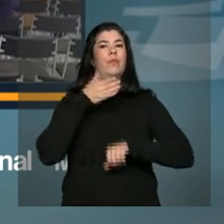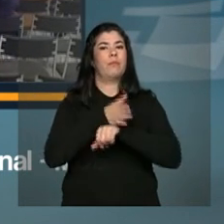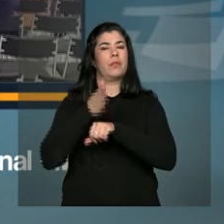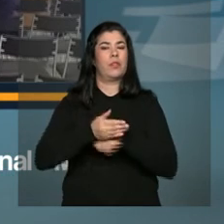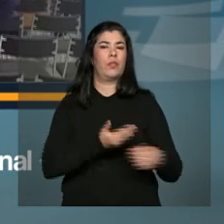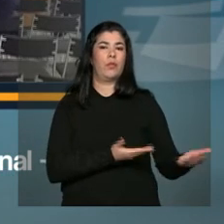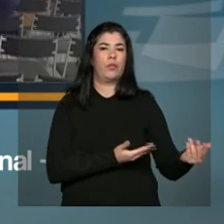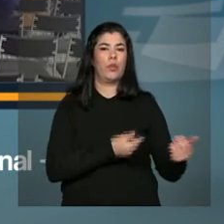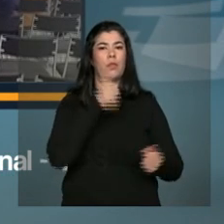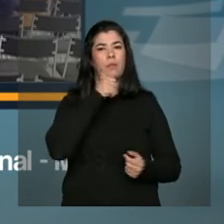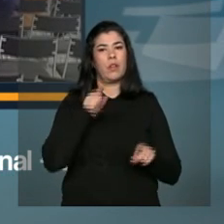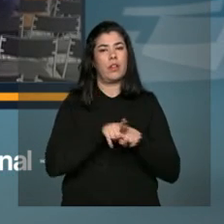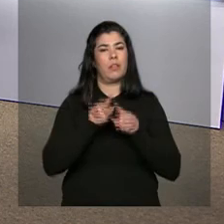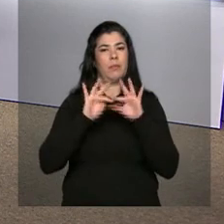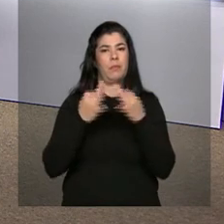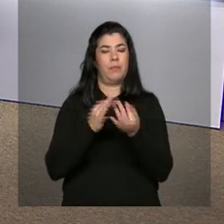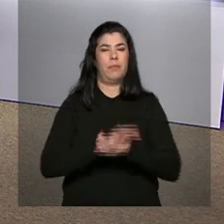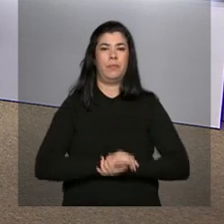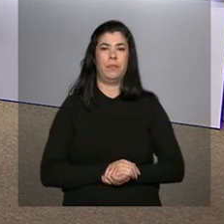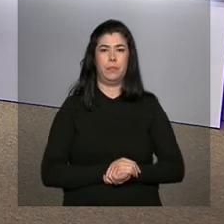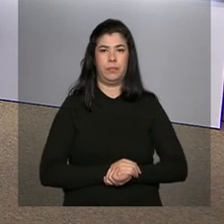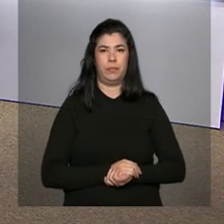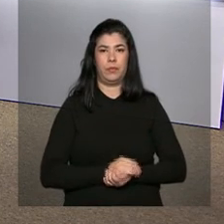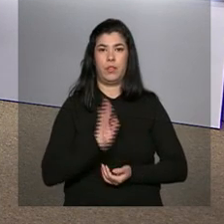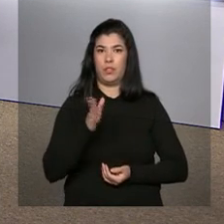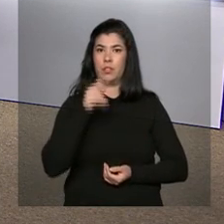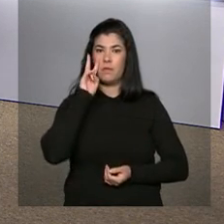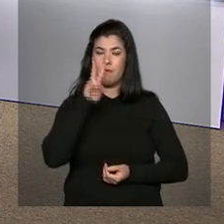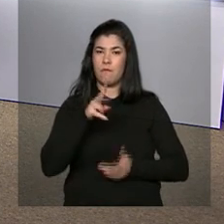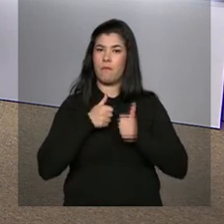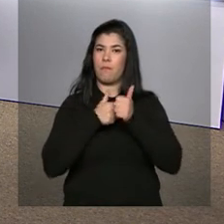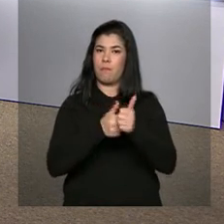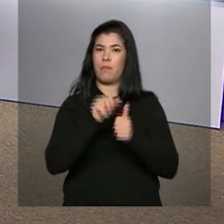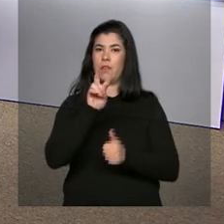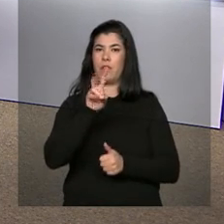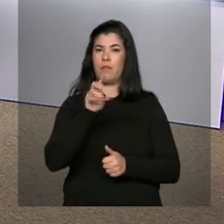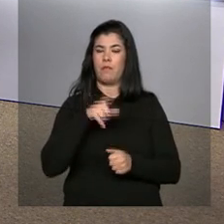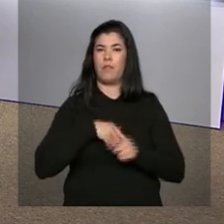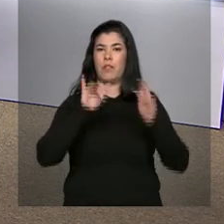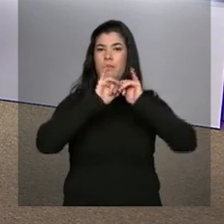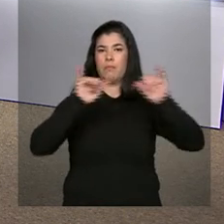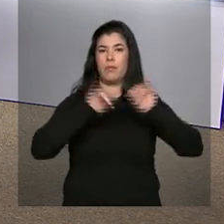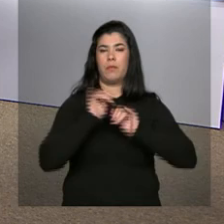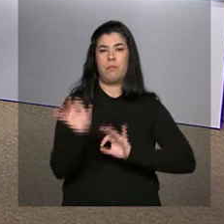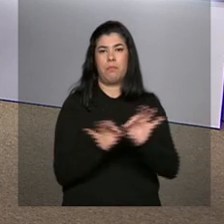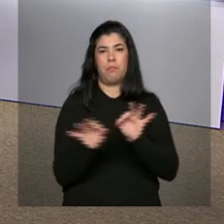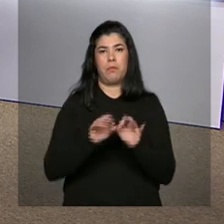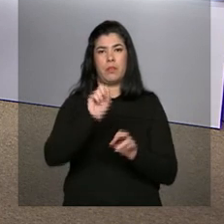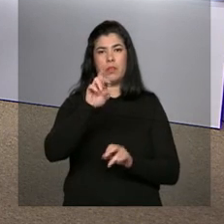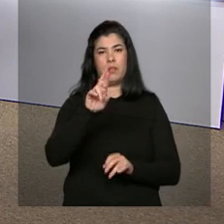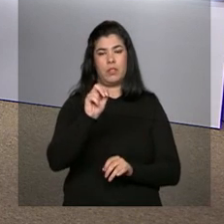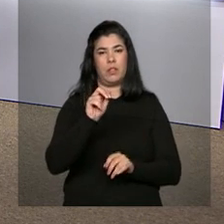as mulheres, para as famílias rurais. Daqui a pouco você acompanha ao vivo o lançamento do Plano Safra da